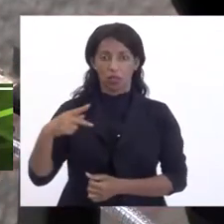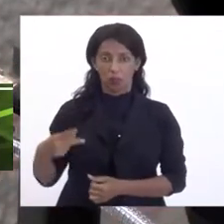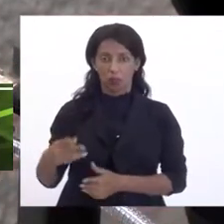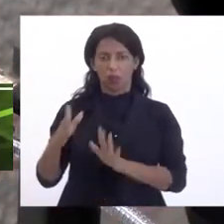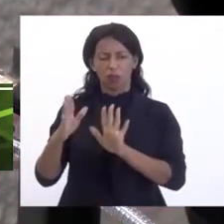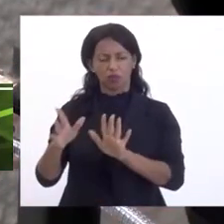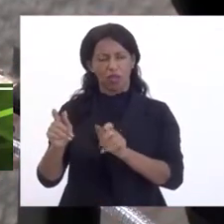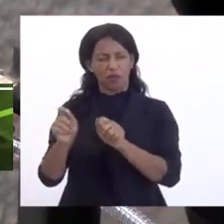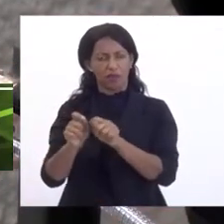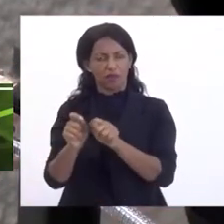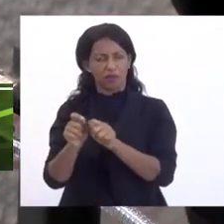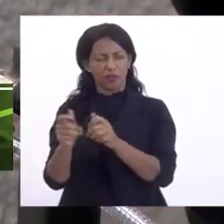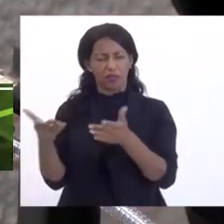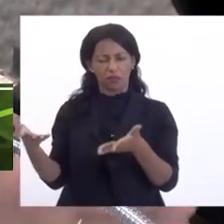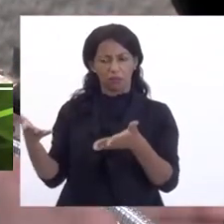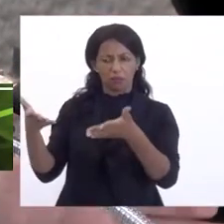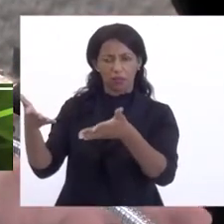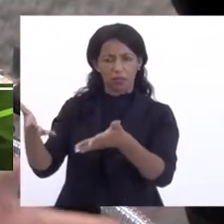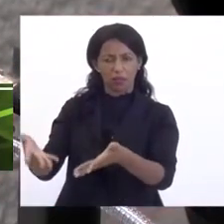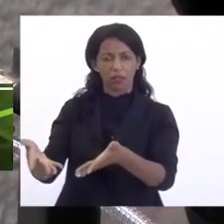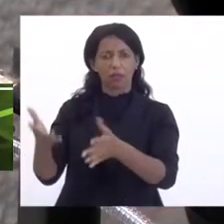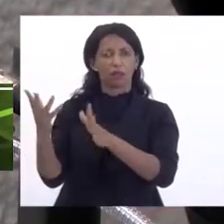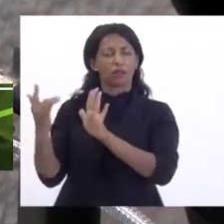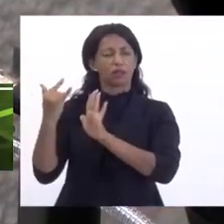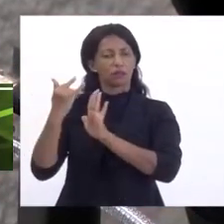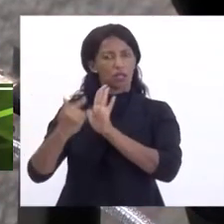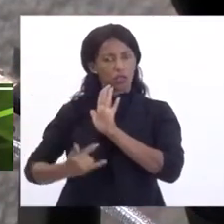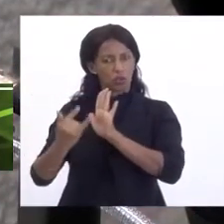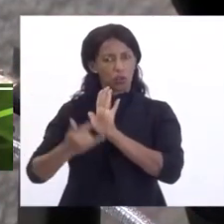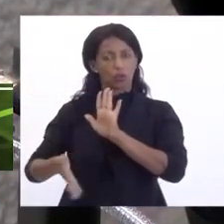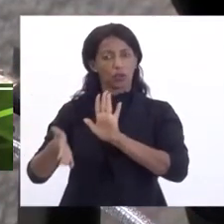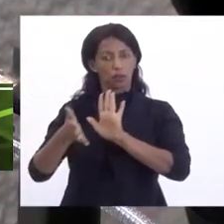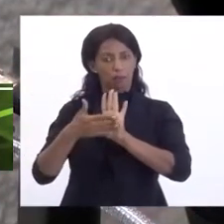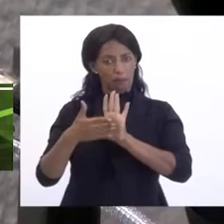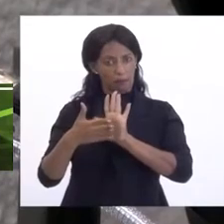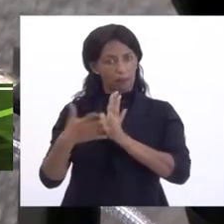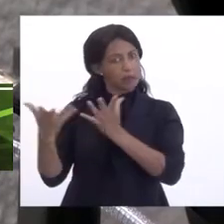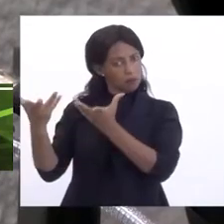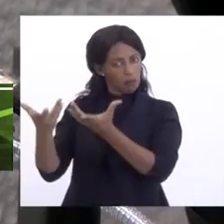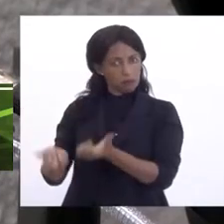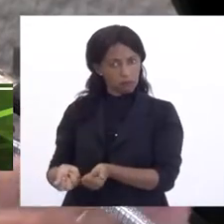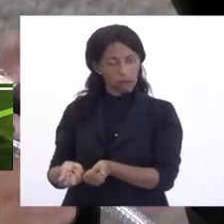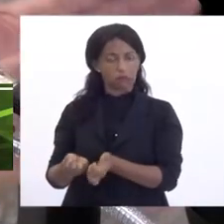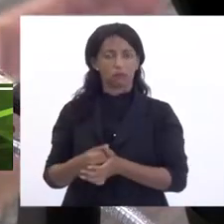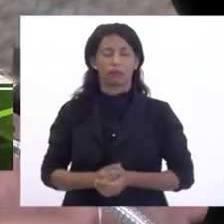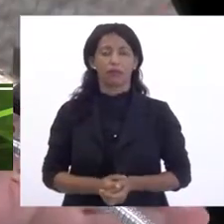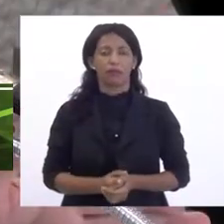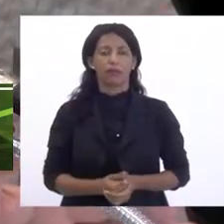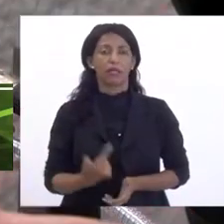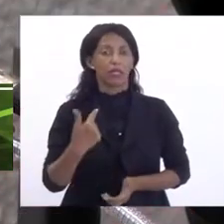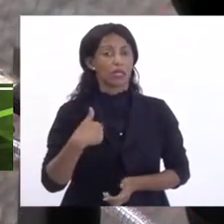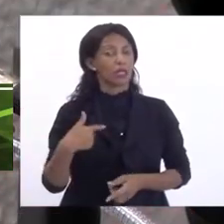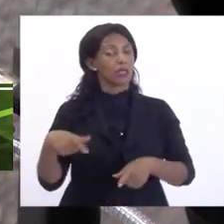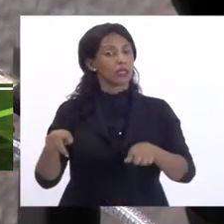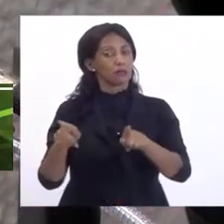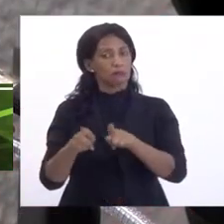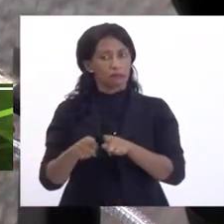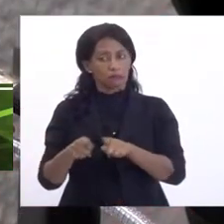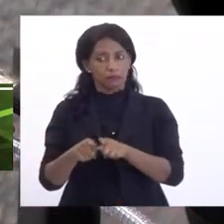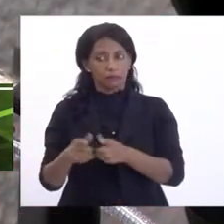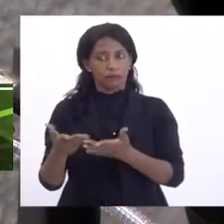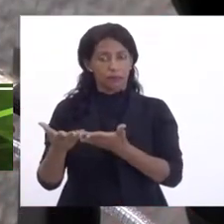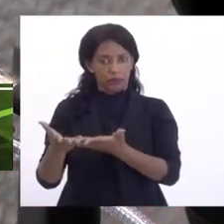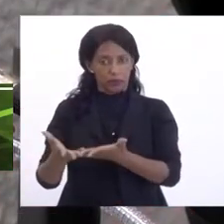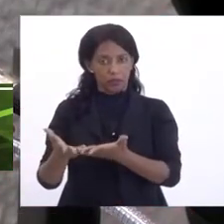fez uma apreciação das contas dando parecer favorável. E eu, além desta questão